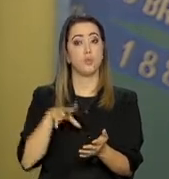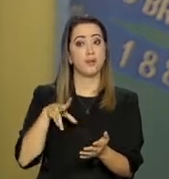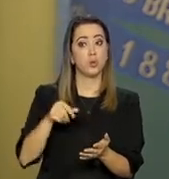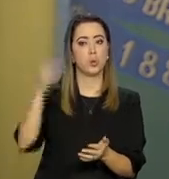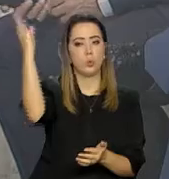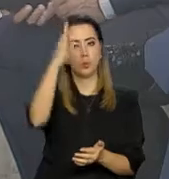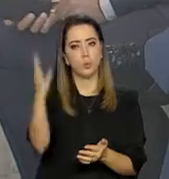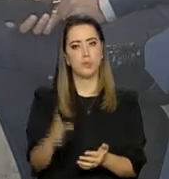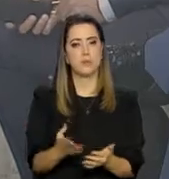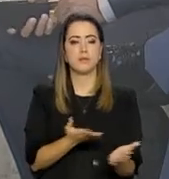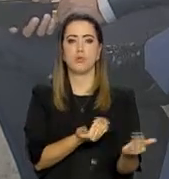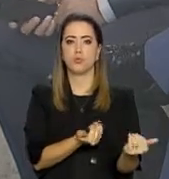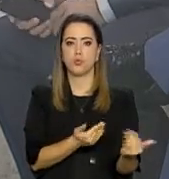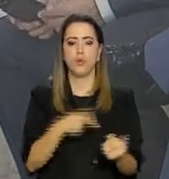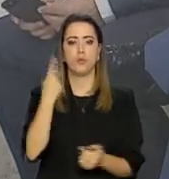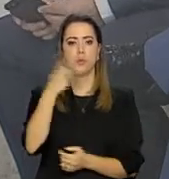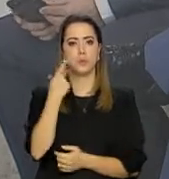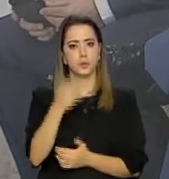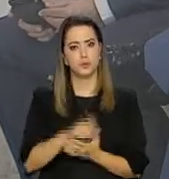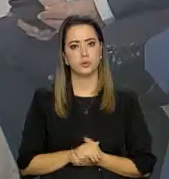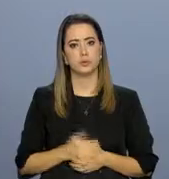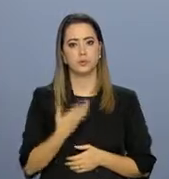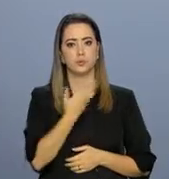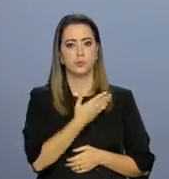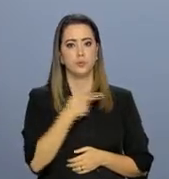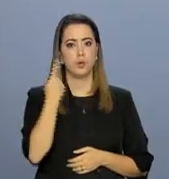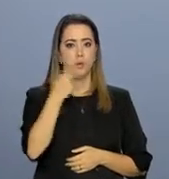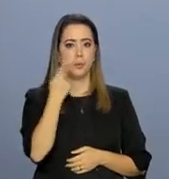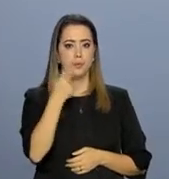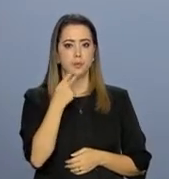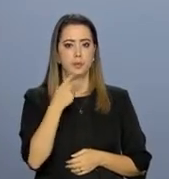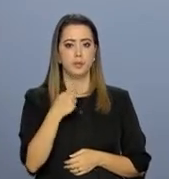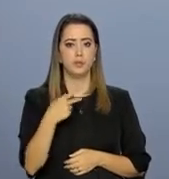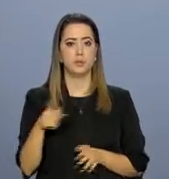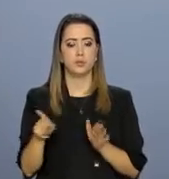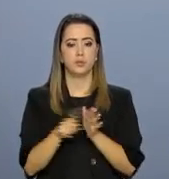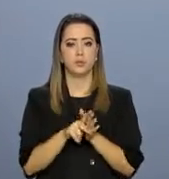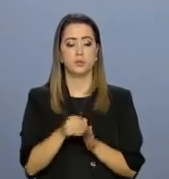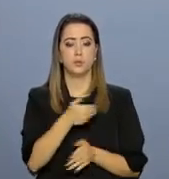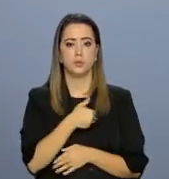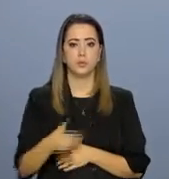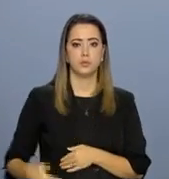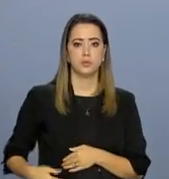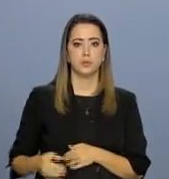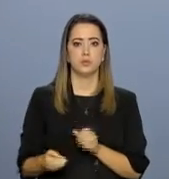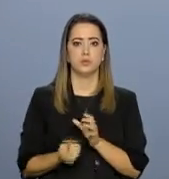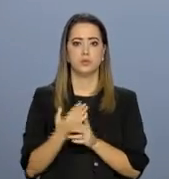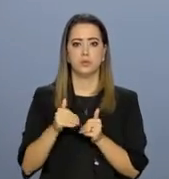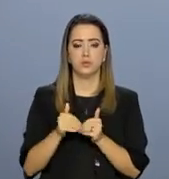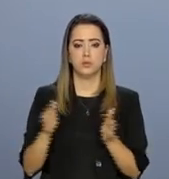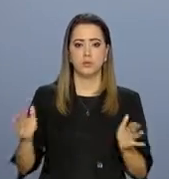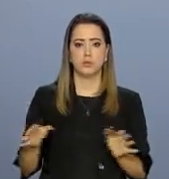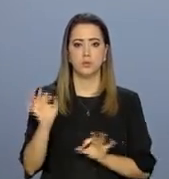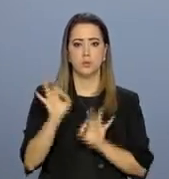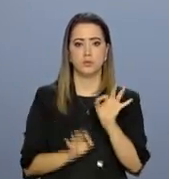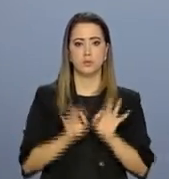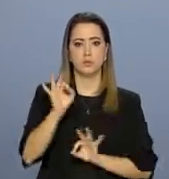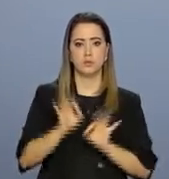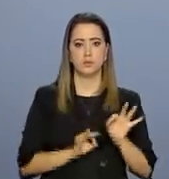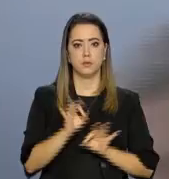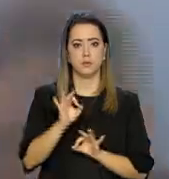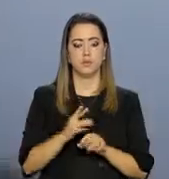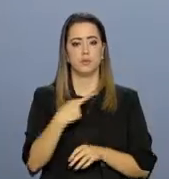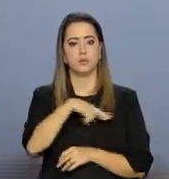para os nossos jovens. Uma política de Estado que, através desse sistema, inaugurará um modelo de governança organizado,